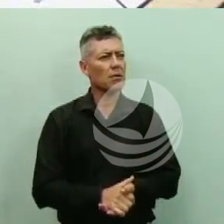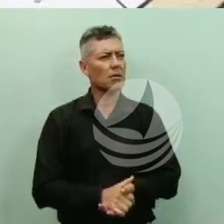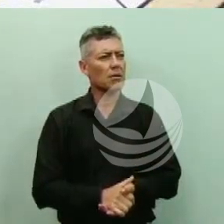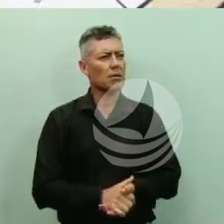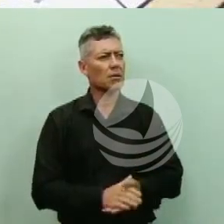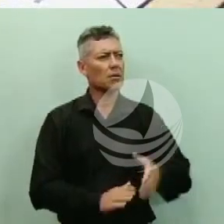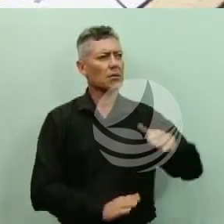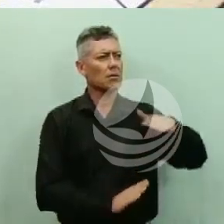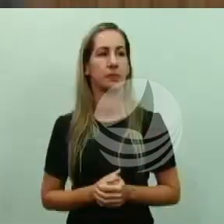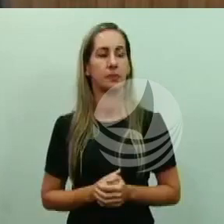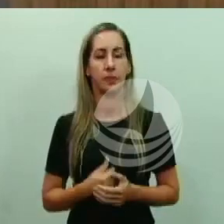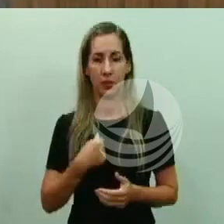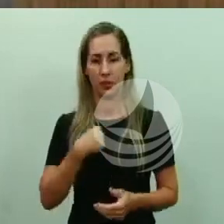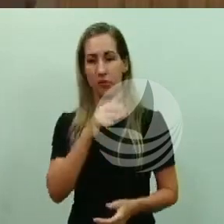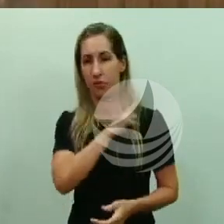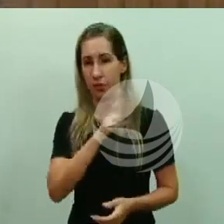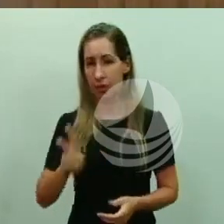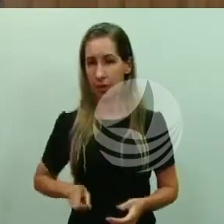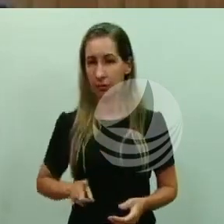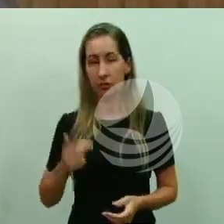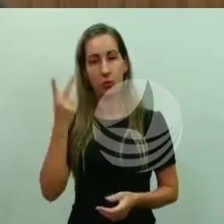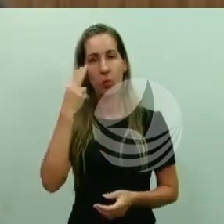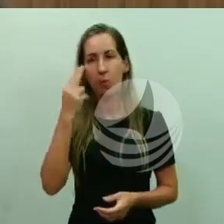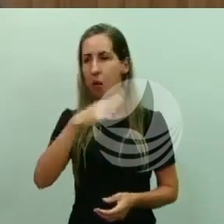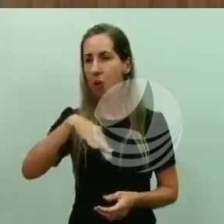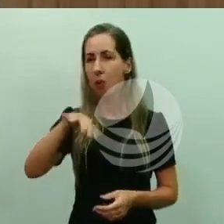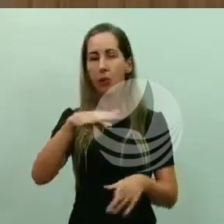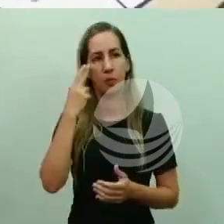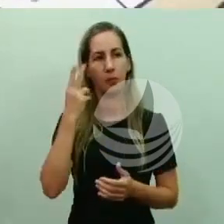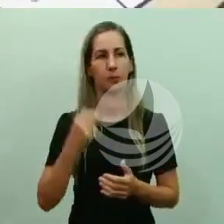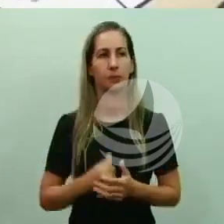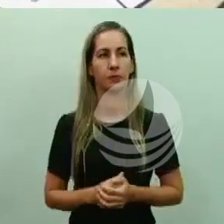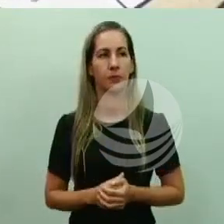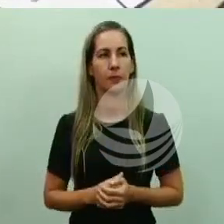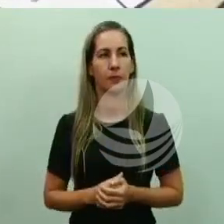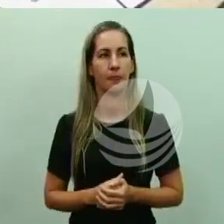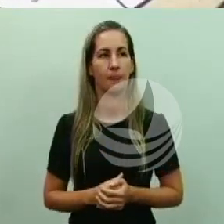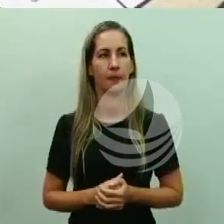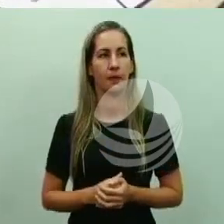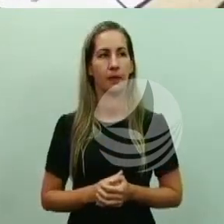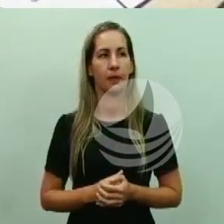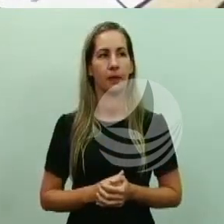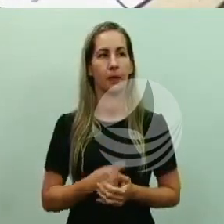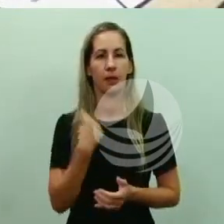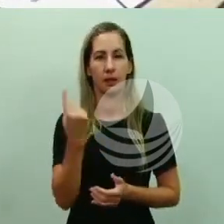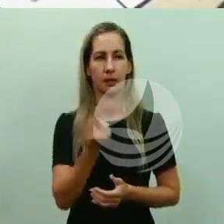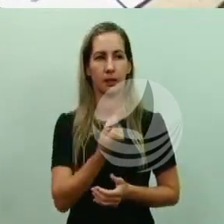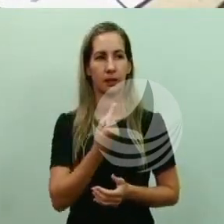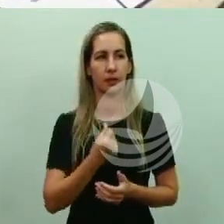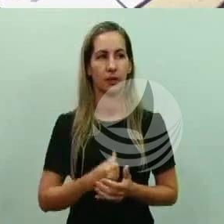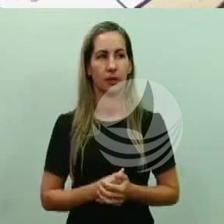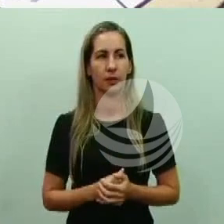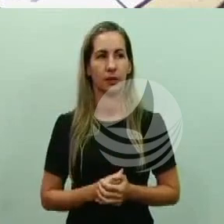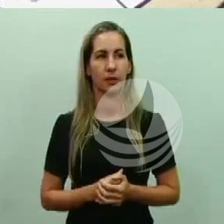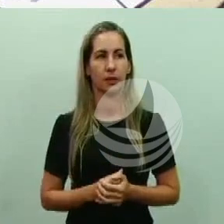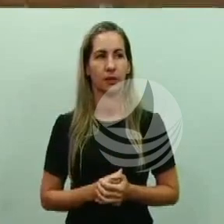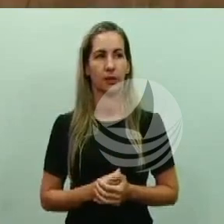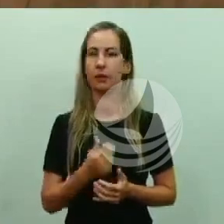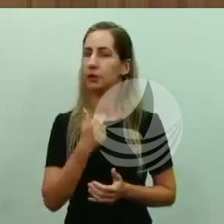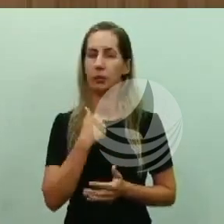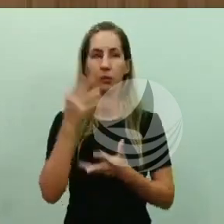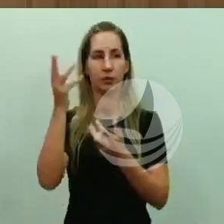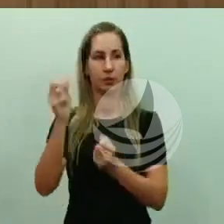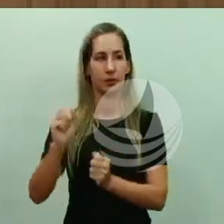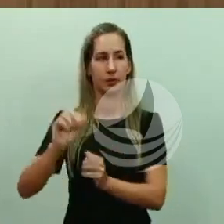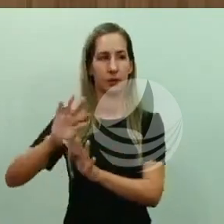Suspender a sessão. O vereador Anderson Lopes diz que recebeu ameaças por parte do vereador Robério Paulino, depois que ele,